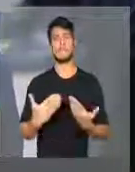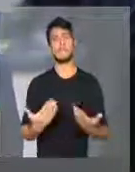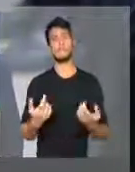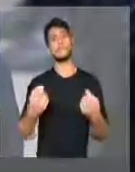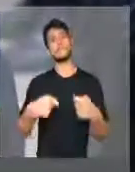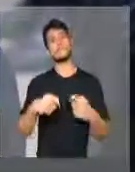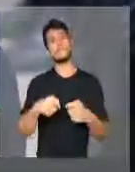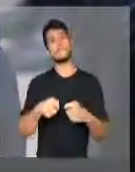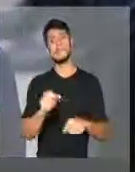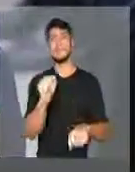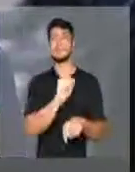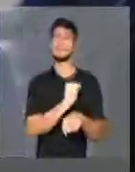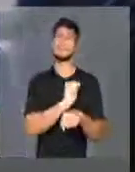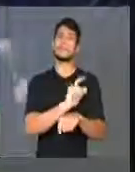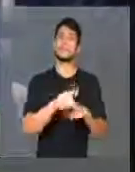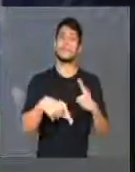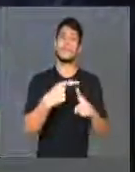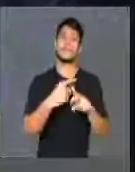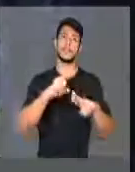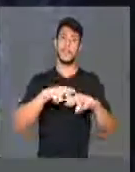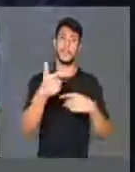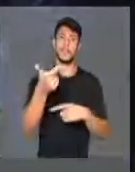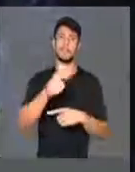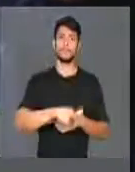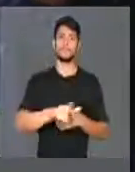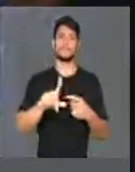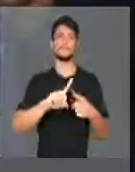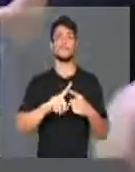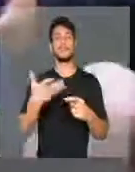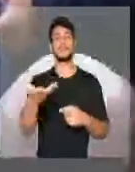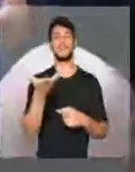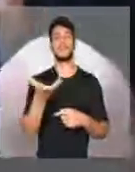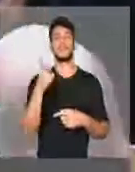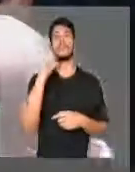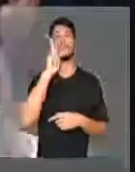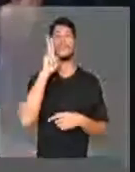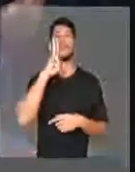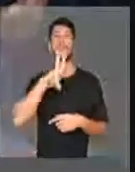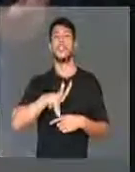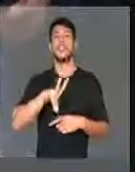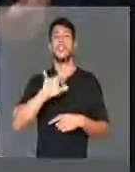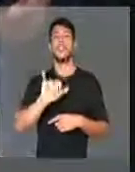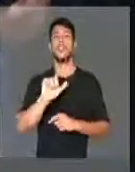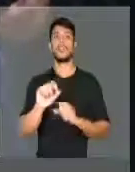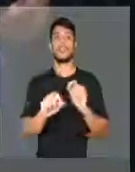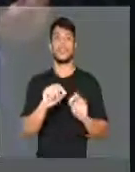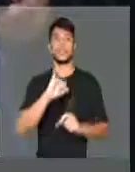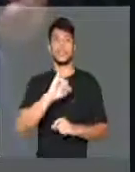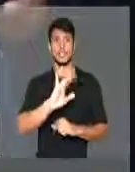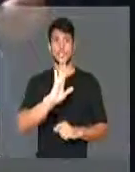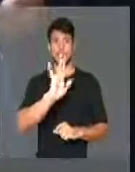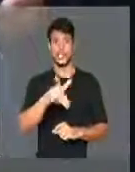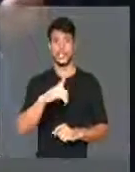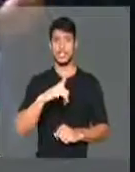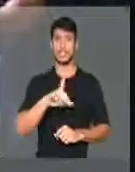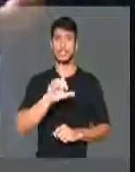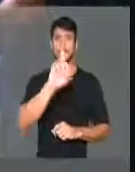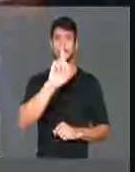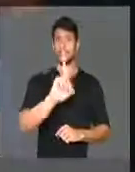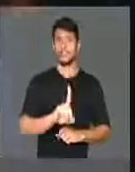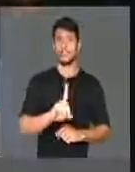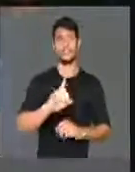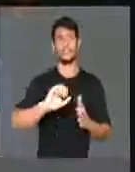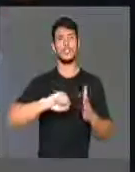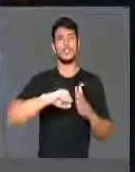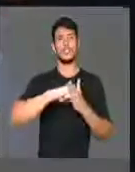um tempo maior preso porque reincidiu. Mas eu quero lembrar que isso não vai se aplicar a quem já está com direito de regime